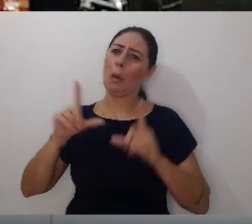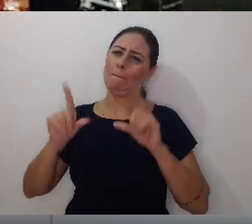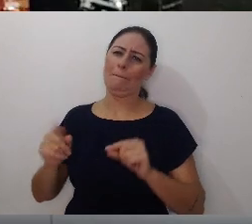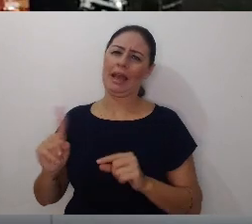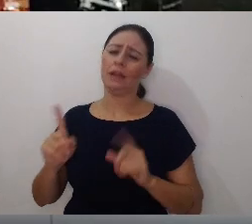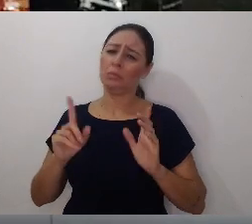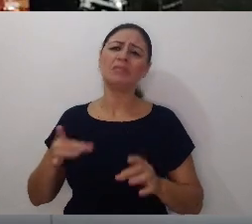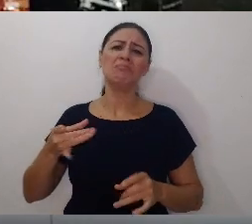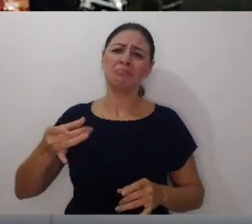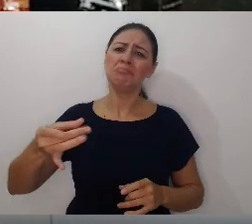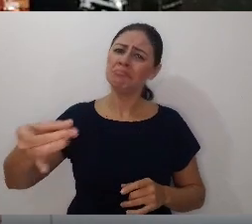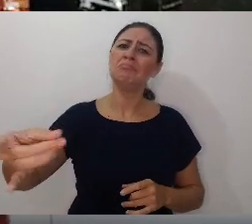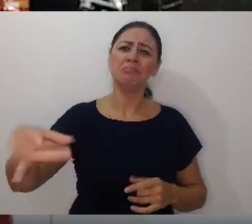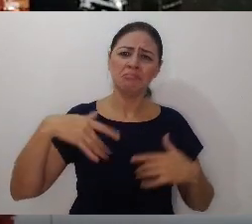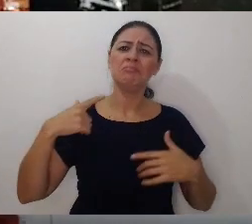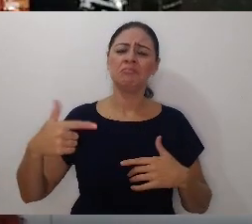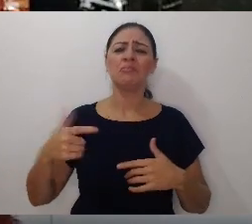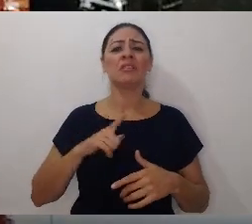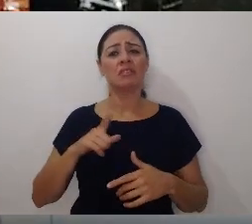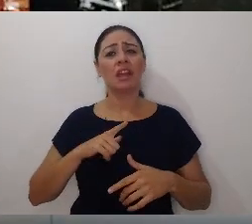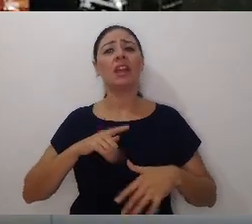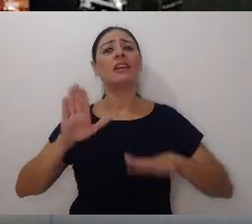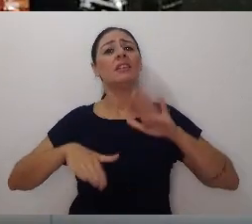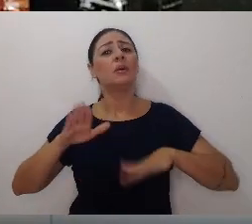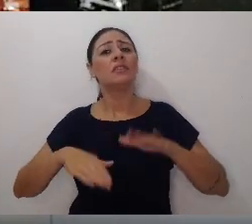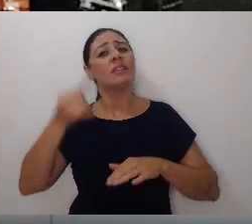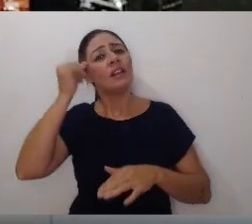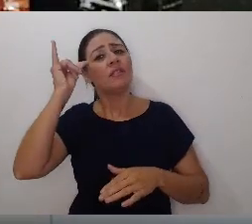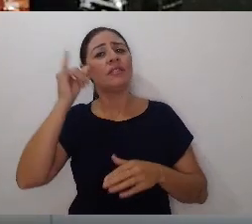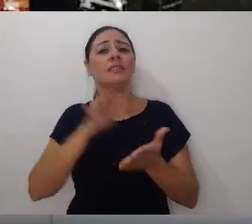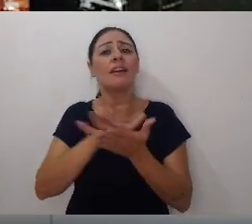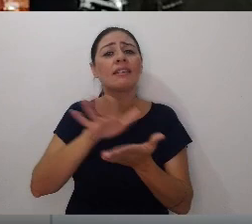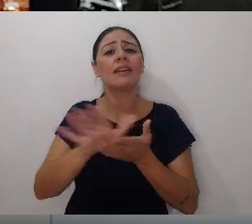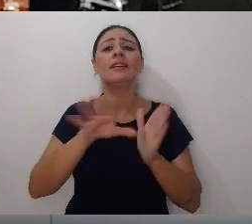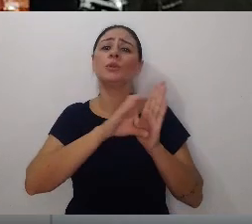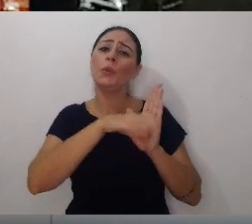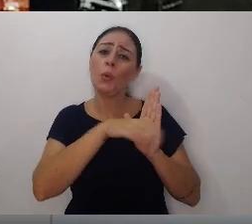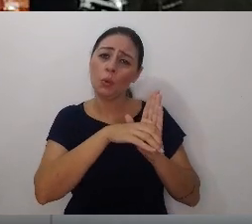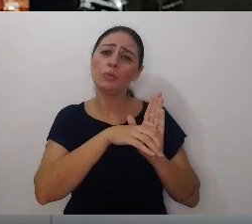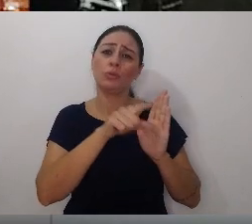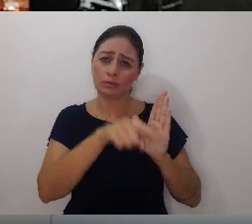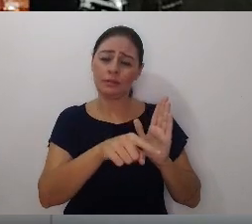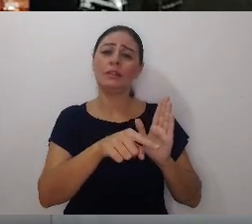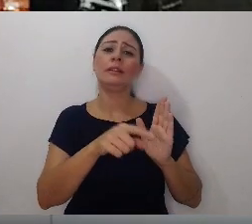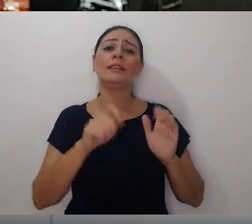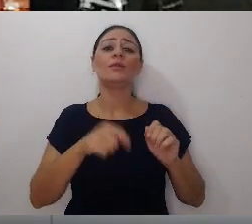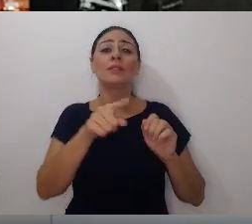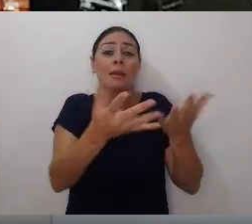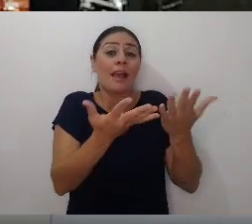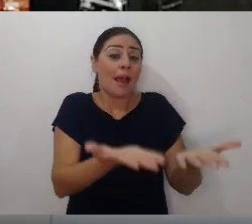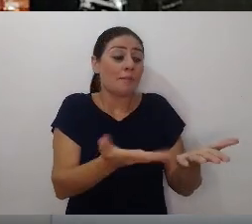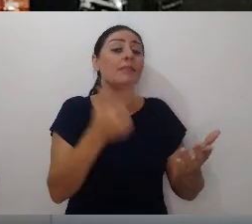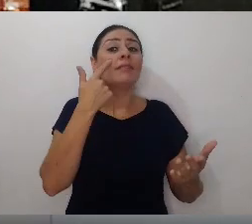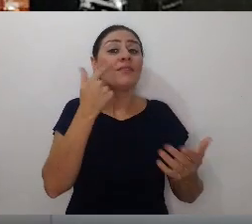É barato? Não é, mas dura bastante. E para você não ter que, às vezes, ter gasto com uma consulta